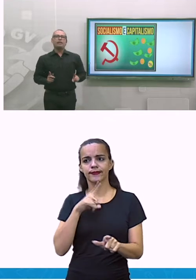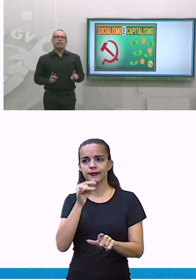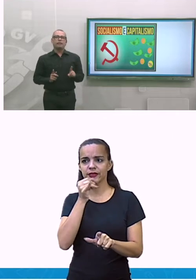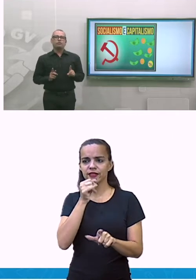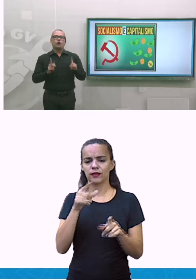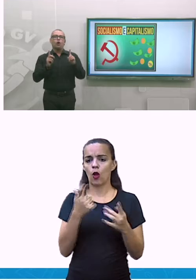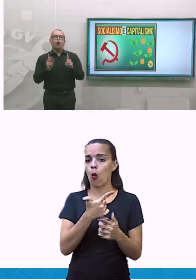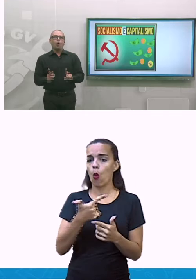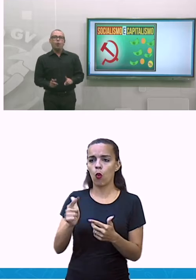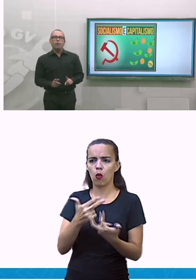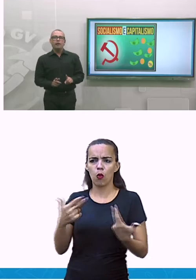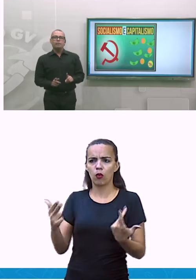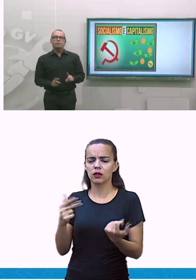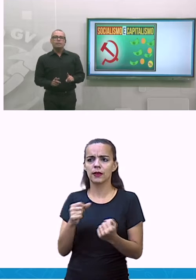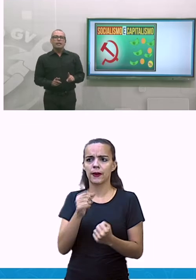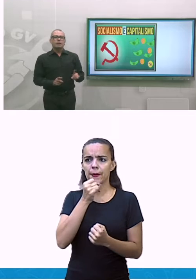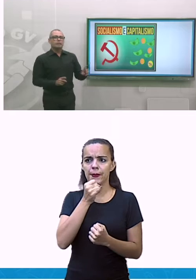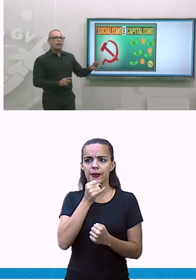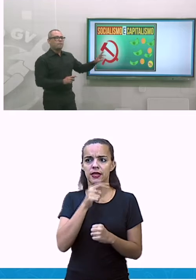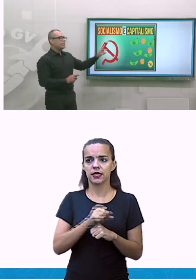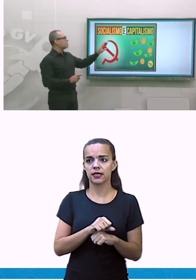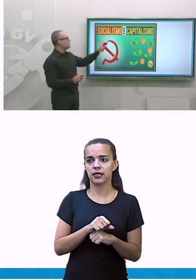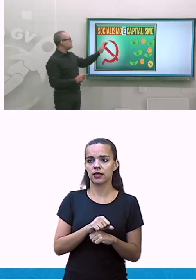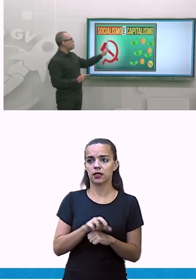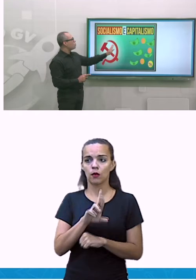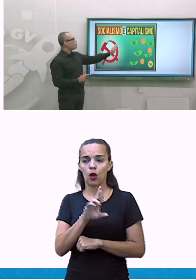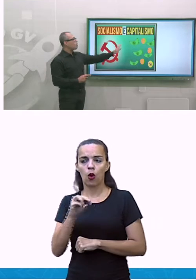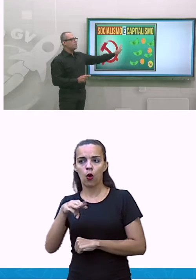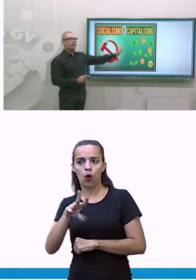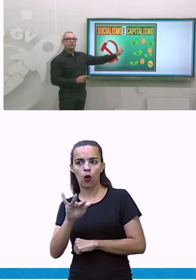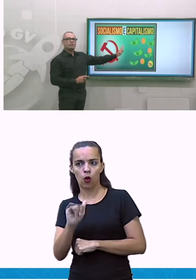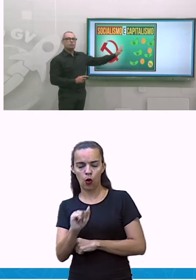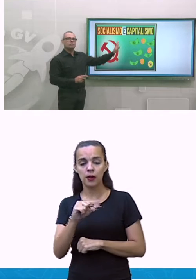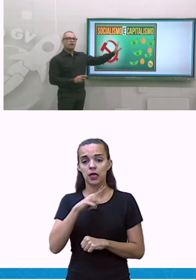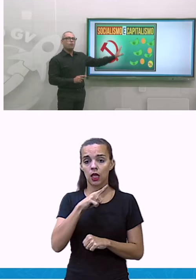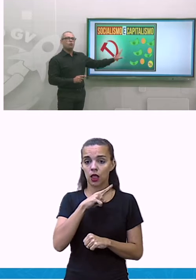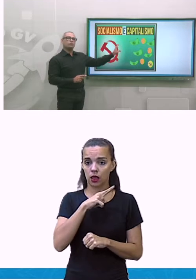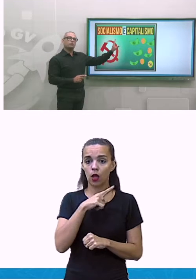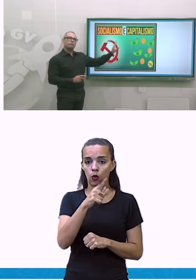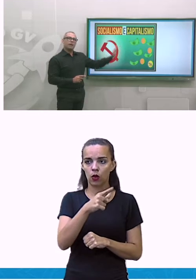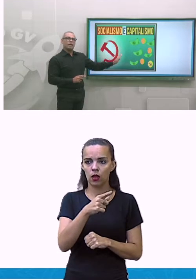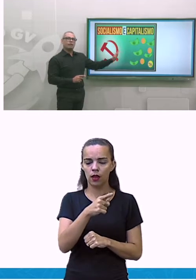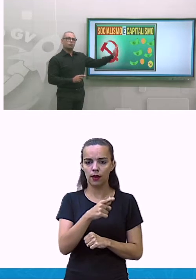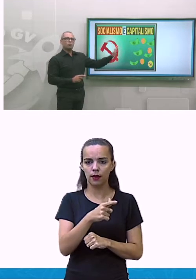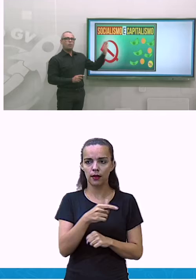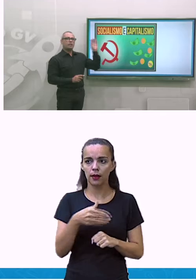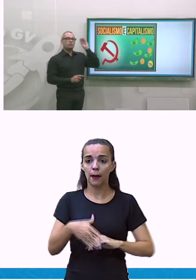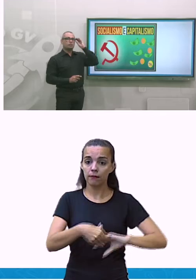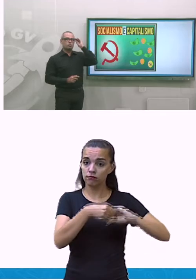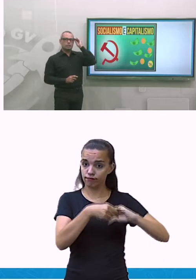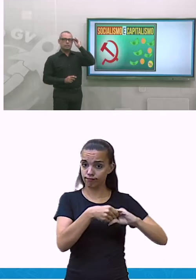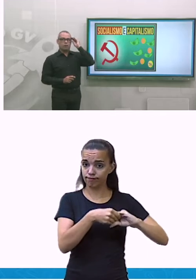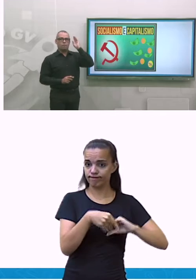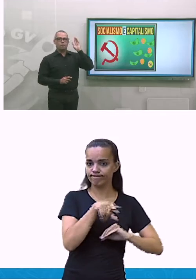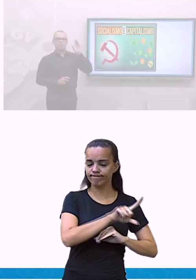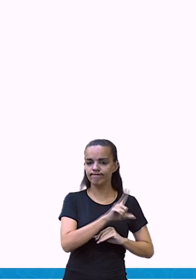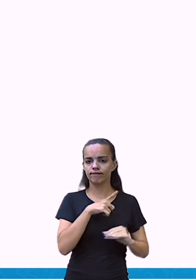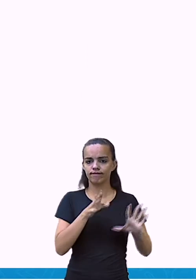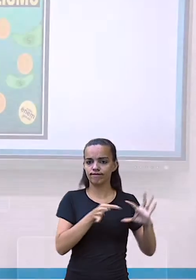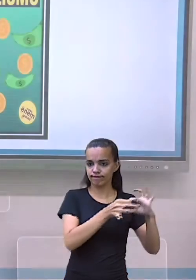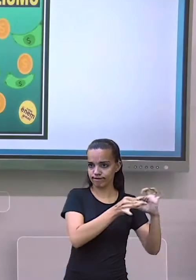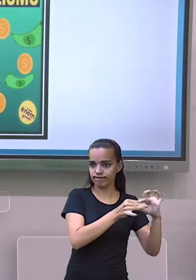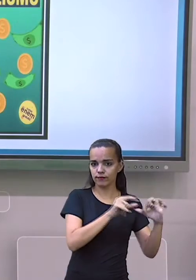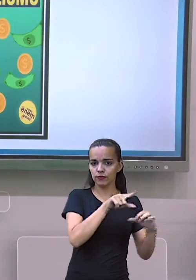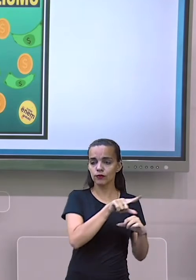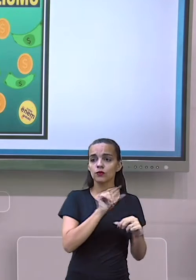outra vertente. Uma tem parceria com o capitalismo e a outra prega totalmente a destruição.